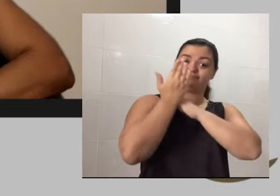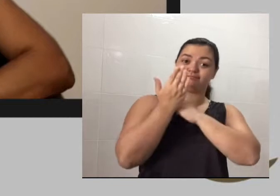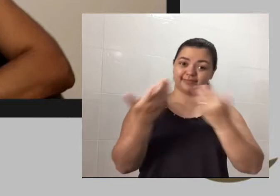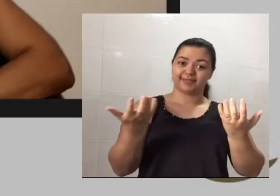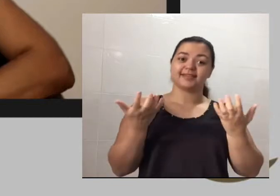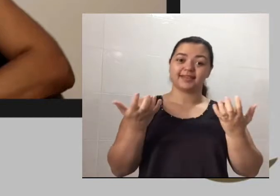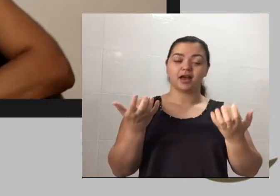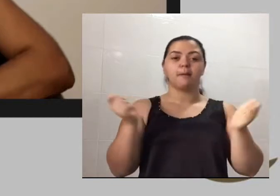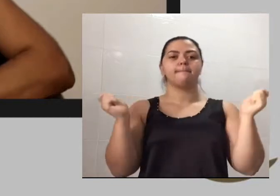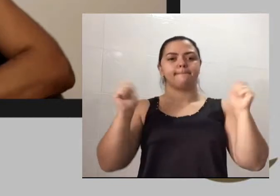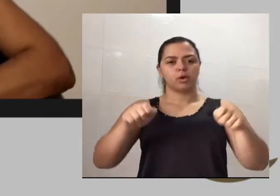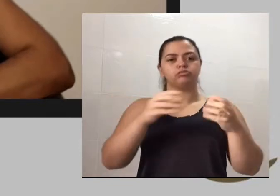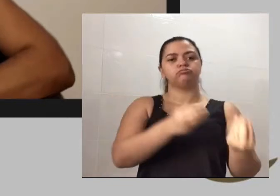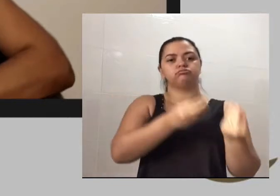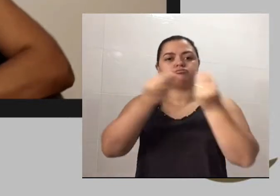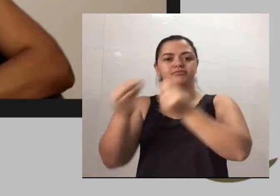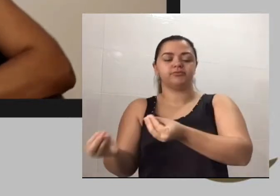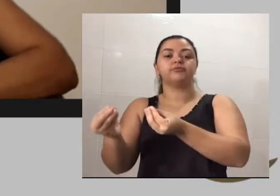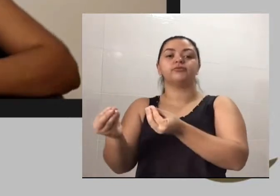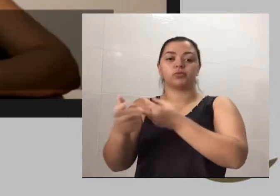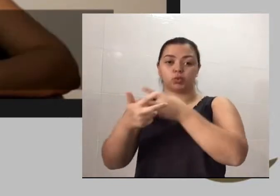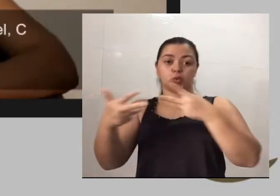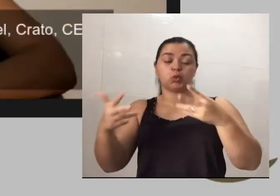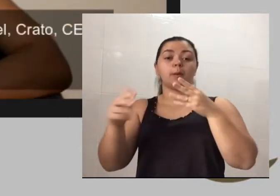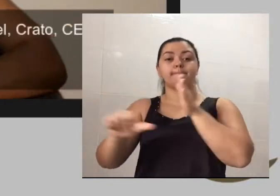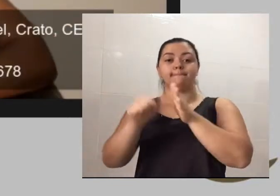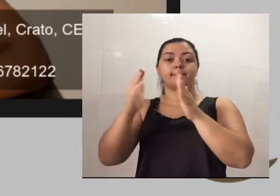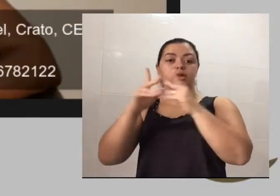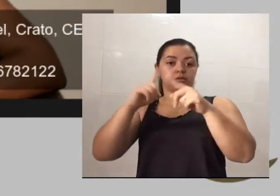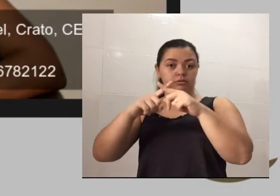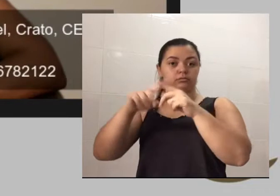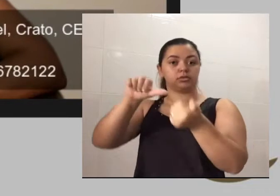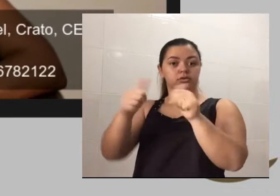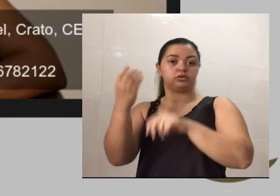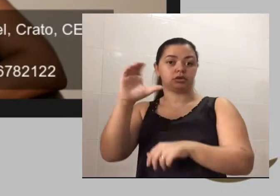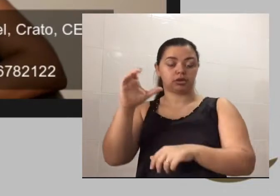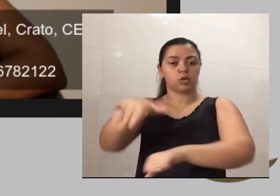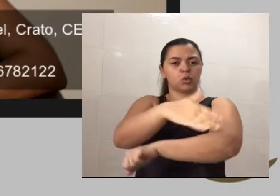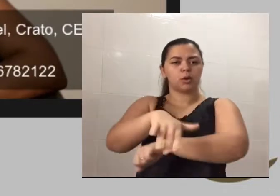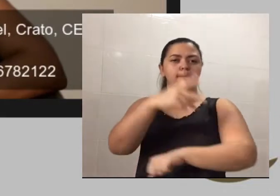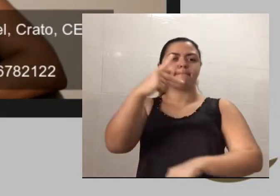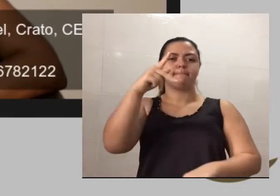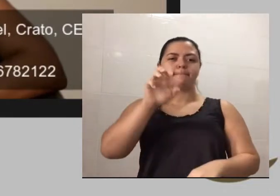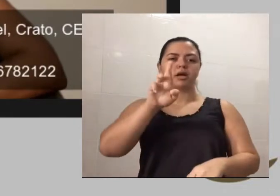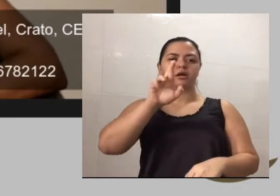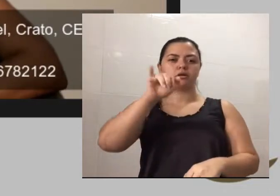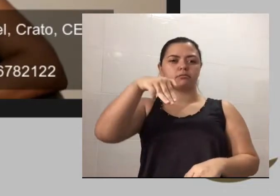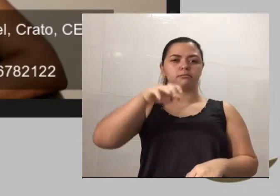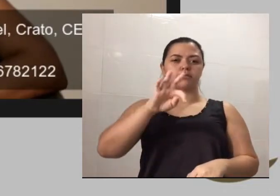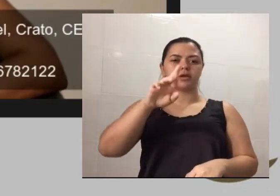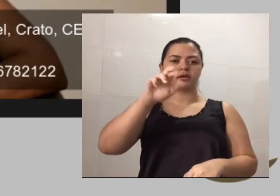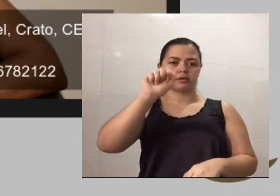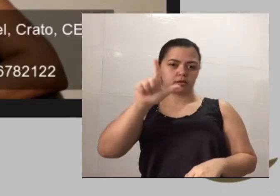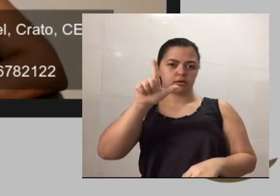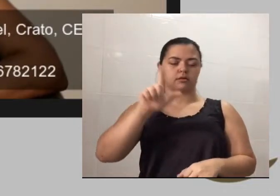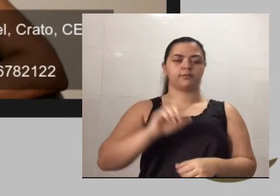levar sua doação para a Primeira Igreja Batista de Crato, a PIB, que fica localizada na Avenida Perimetral Dom Francisco, em